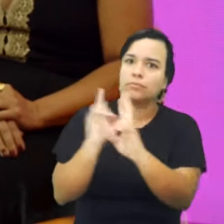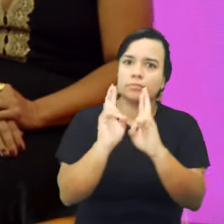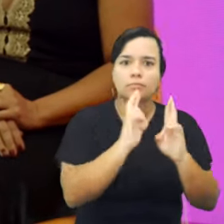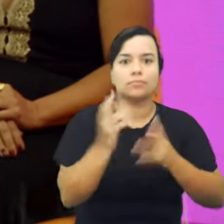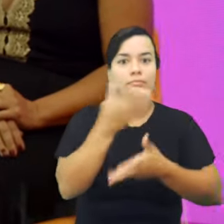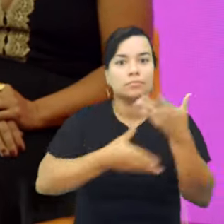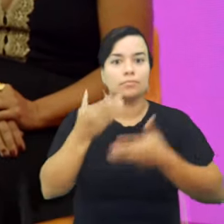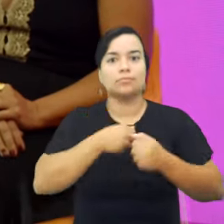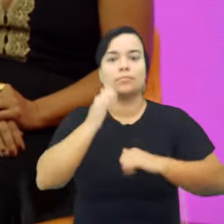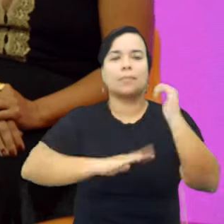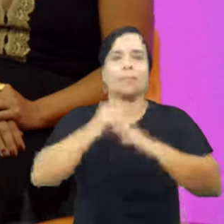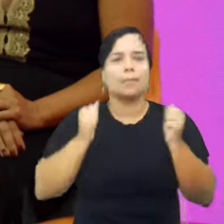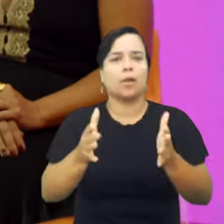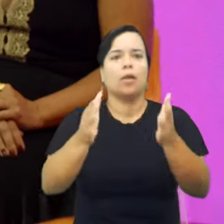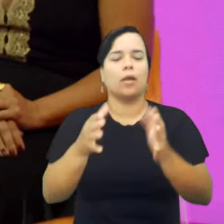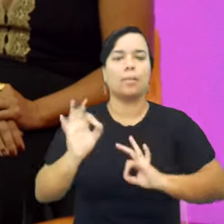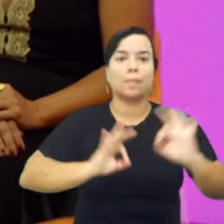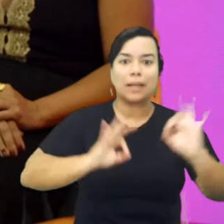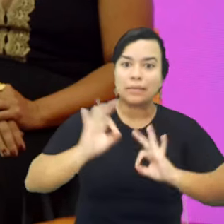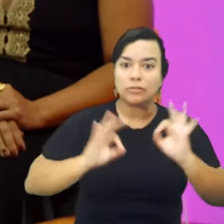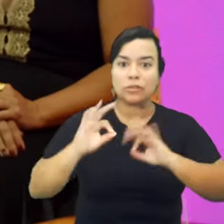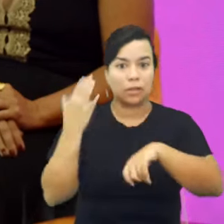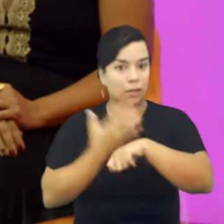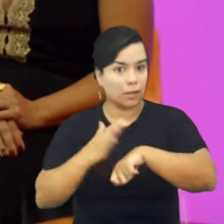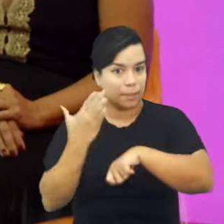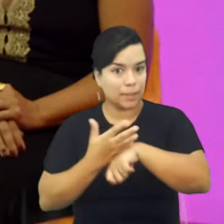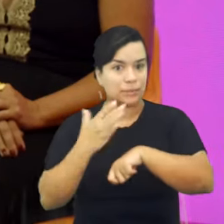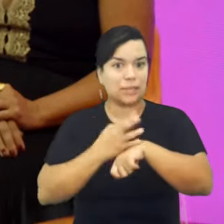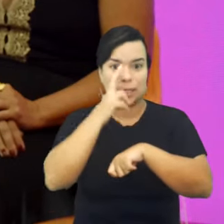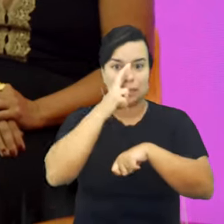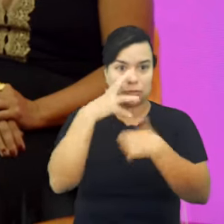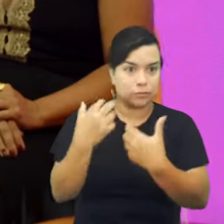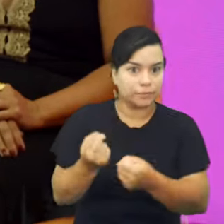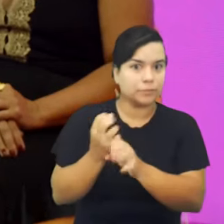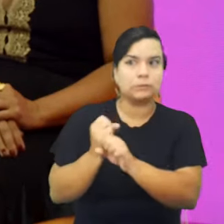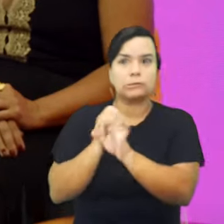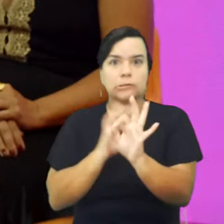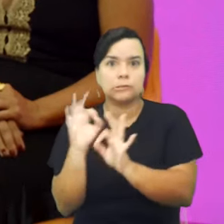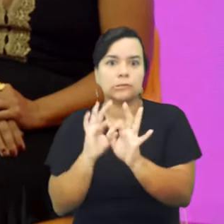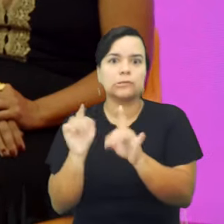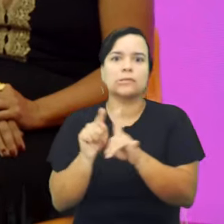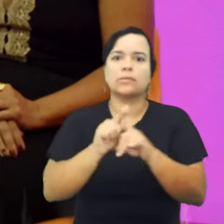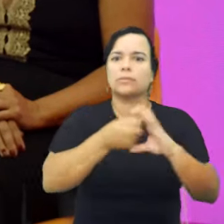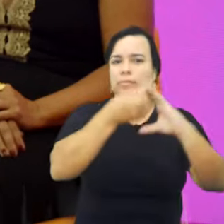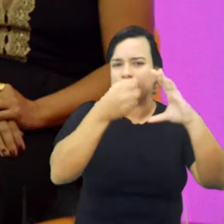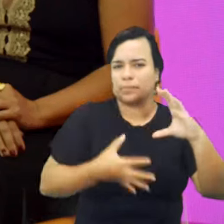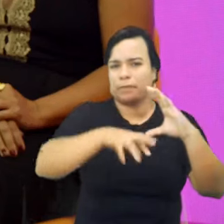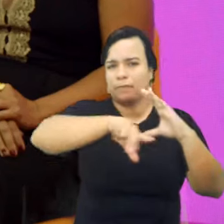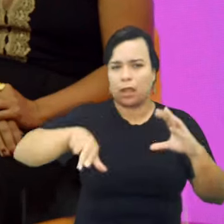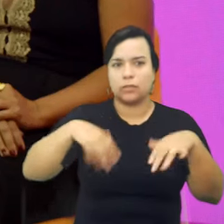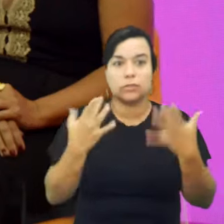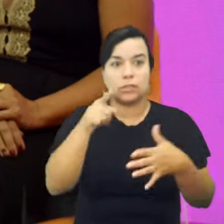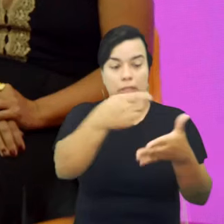relacionamento, proatividade, planejamento, capacidade de correr risco calculado, entre outras características. E aí, quando